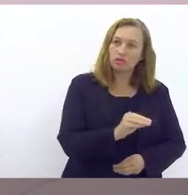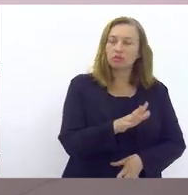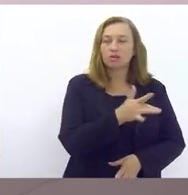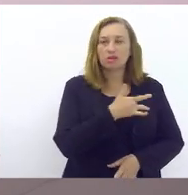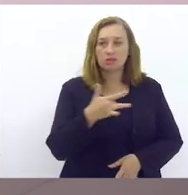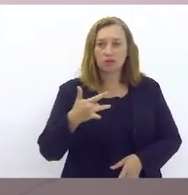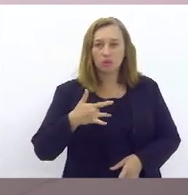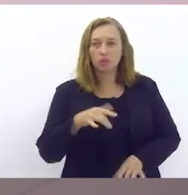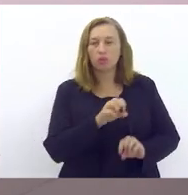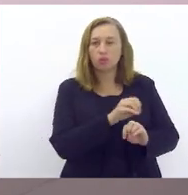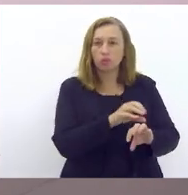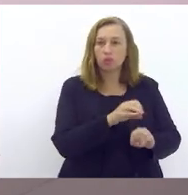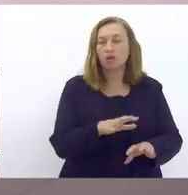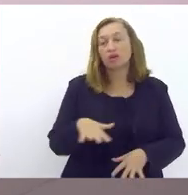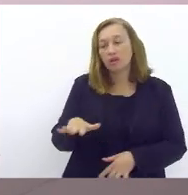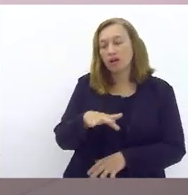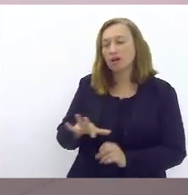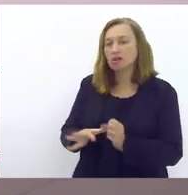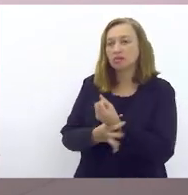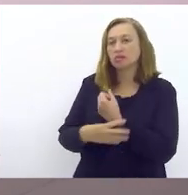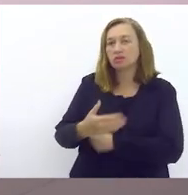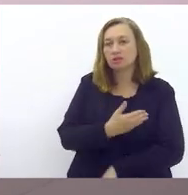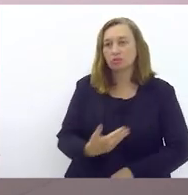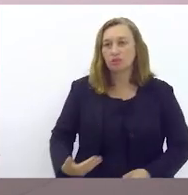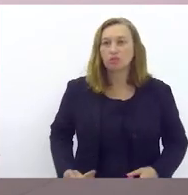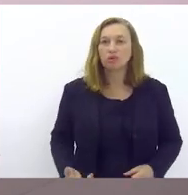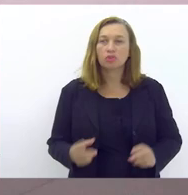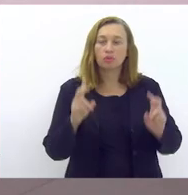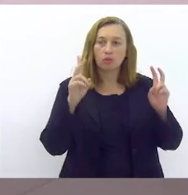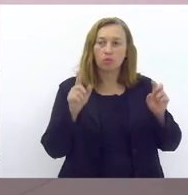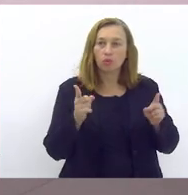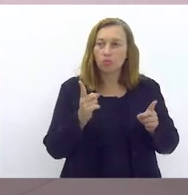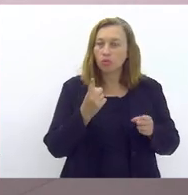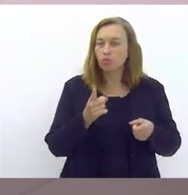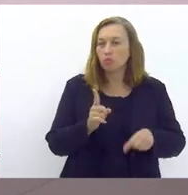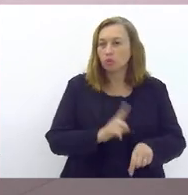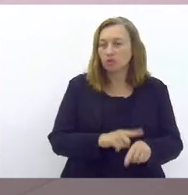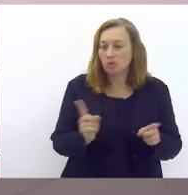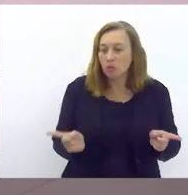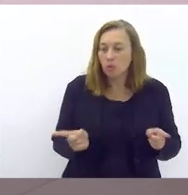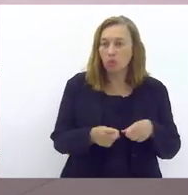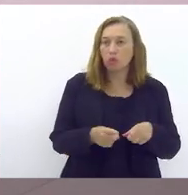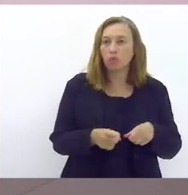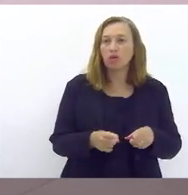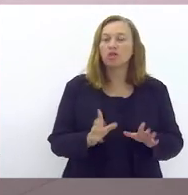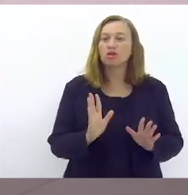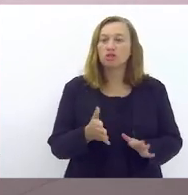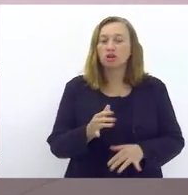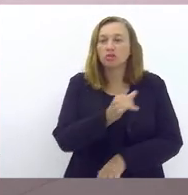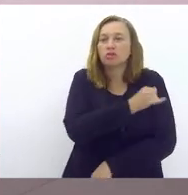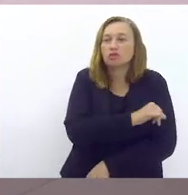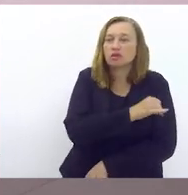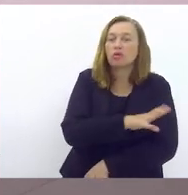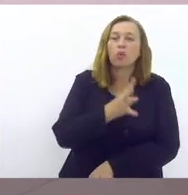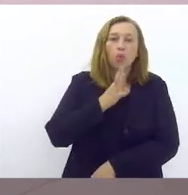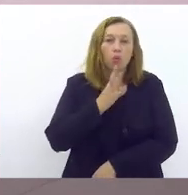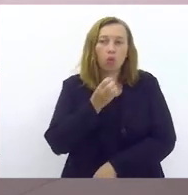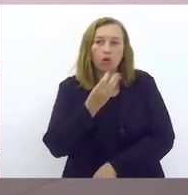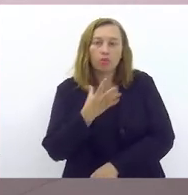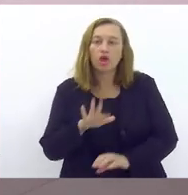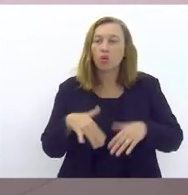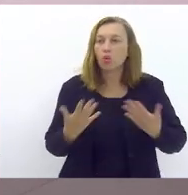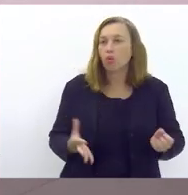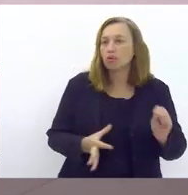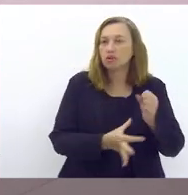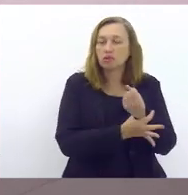no campo da segurança pública, a gente... o meu tema vai ser curto, já estou encerrando, mas a gente aqui no Rio de Janeiro sabemos muito bem qual segurança pública